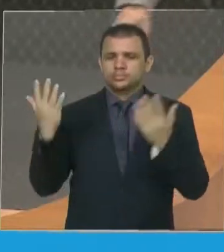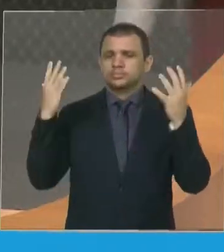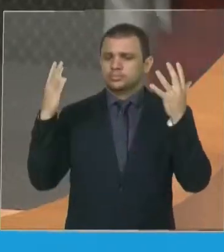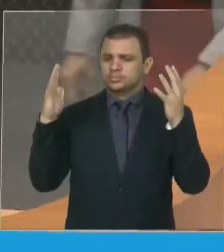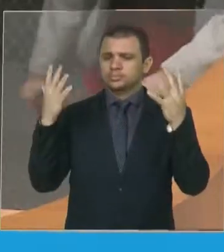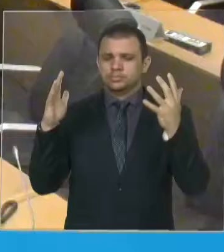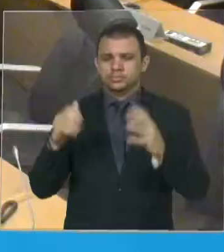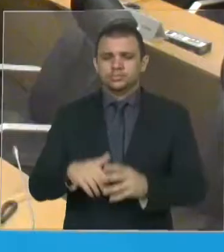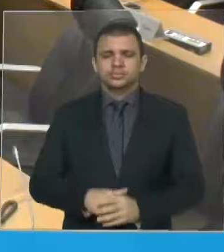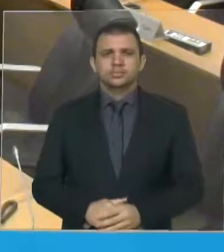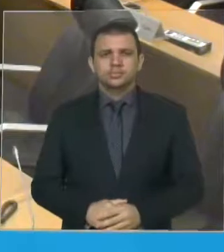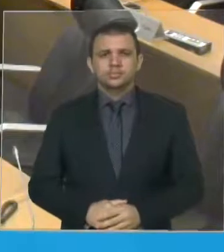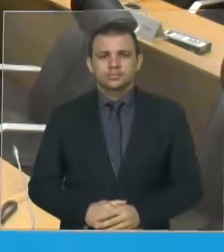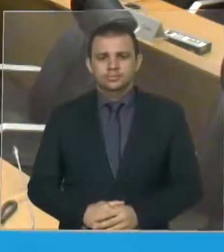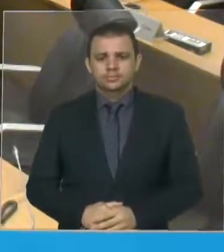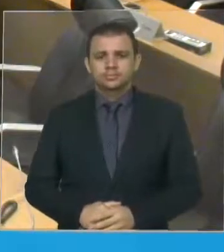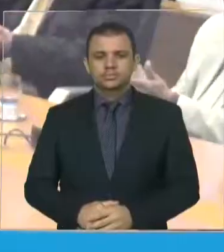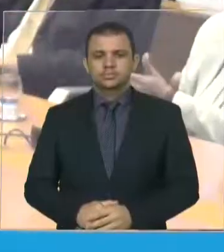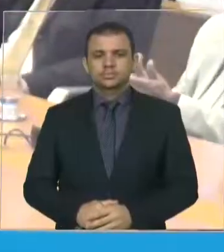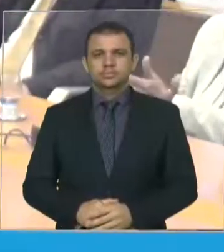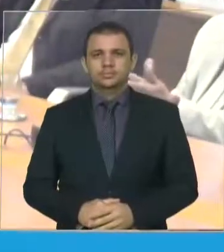favor.